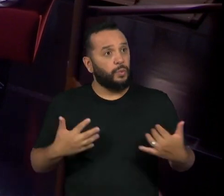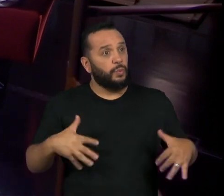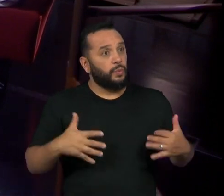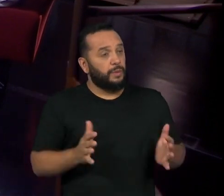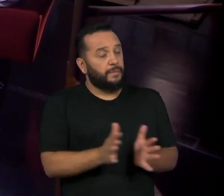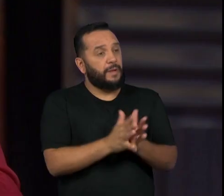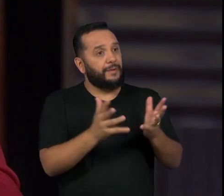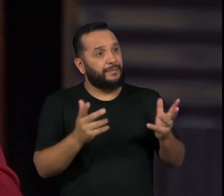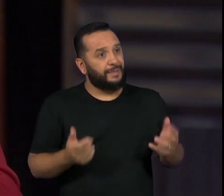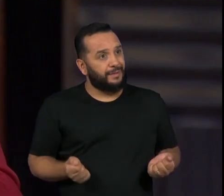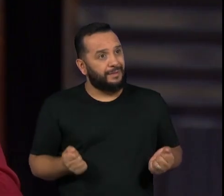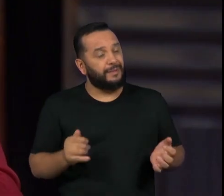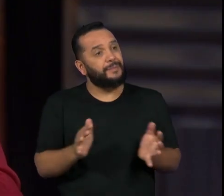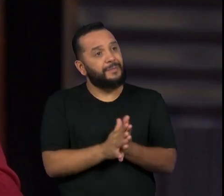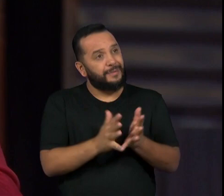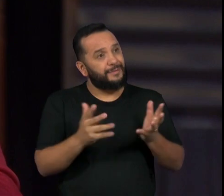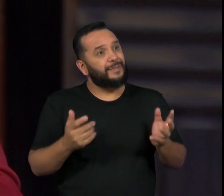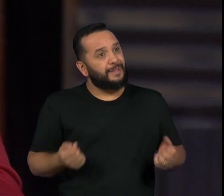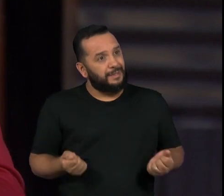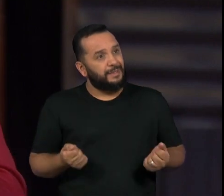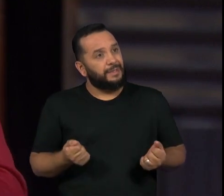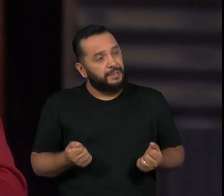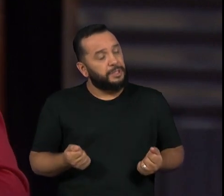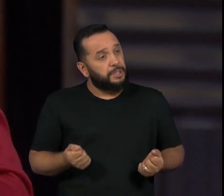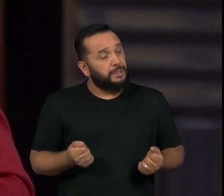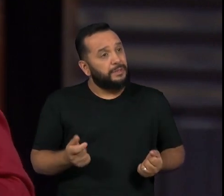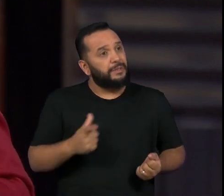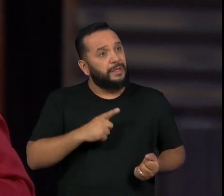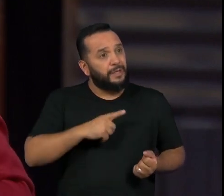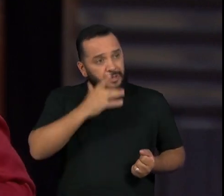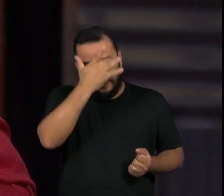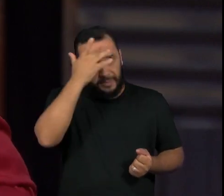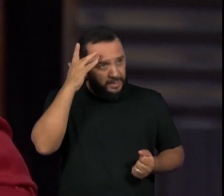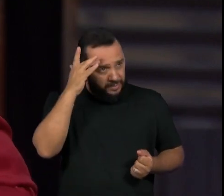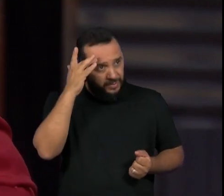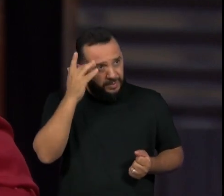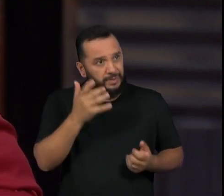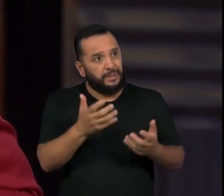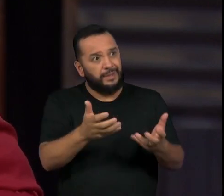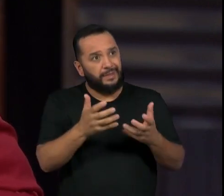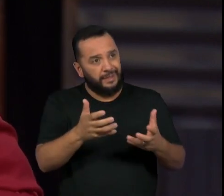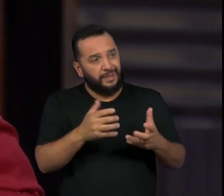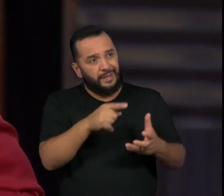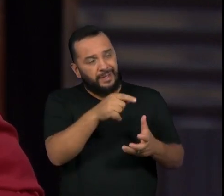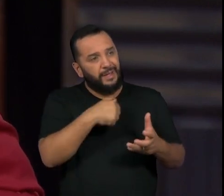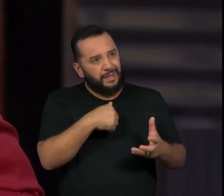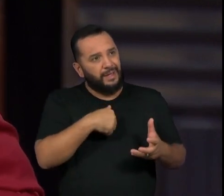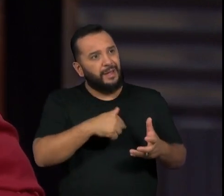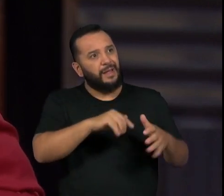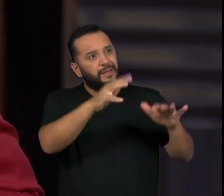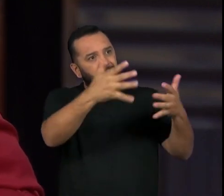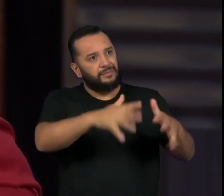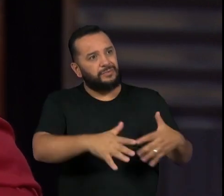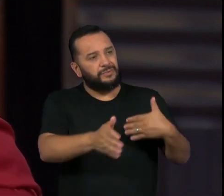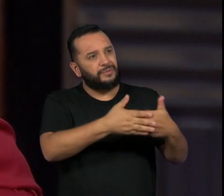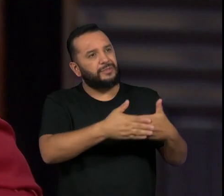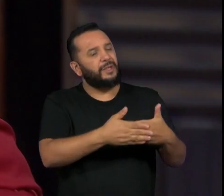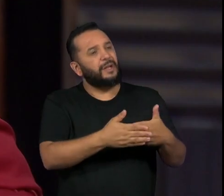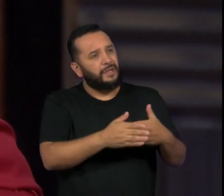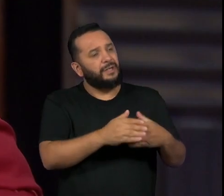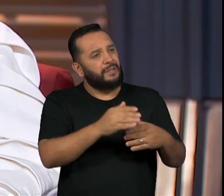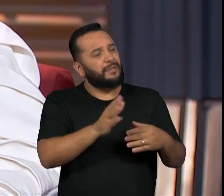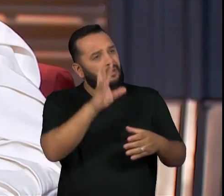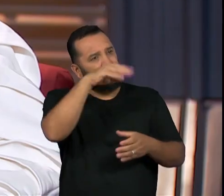Exatamente. Que maravilha. E tem gente ainda querendo impedir essas coisas de serem debatidas na academia. Por